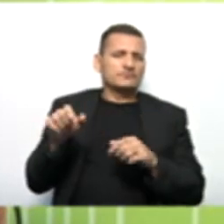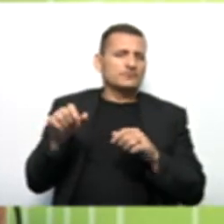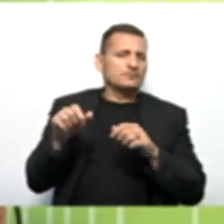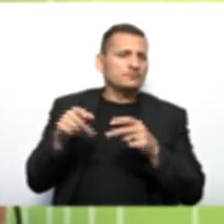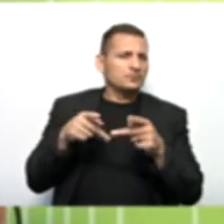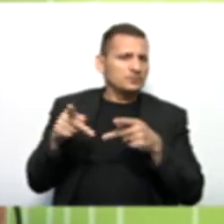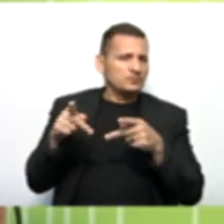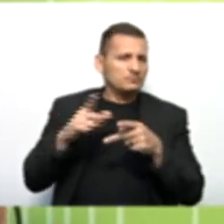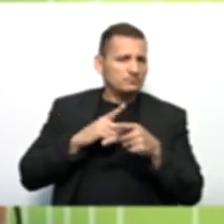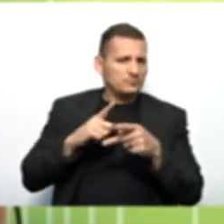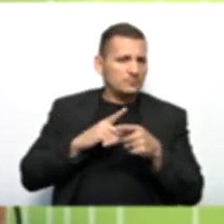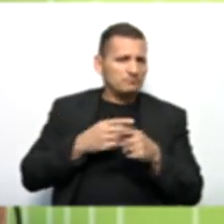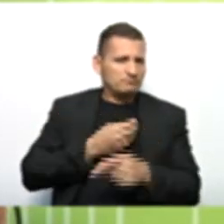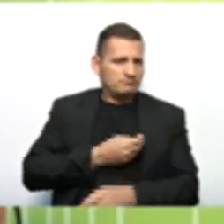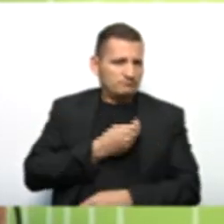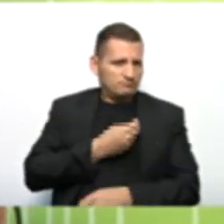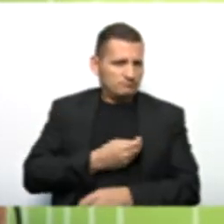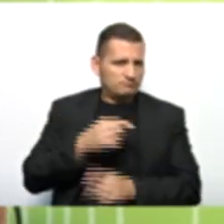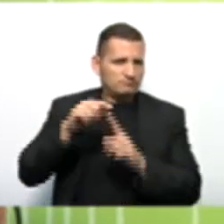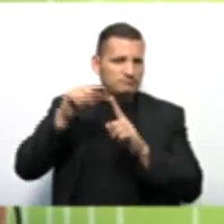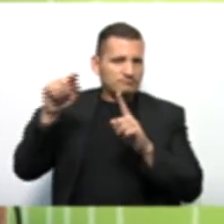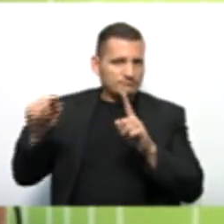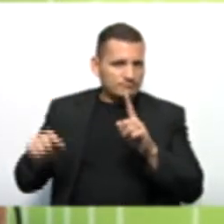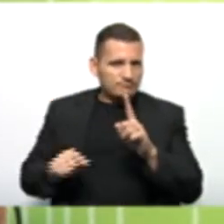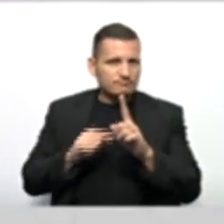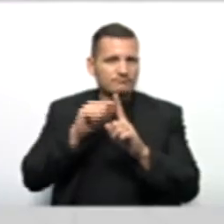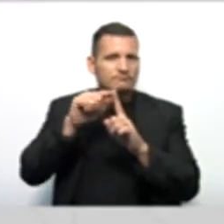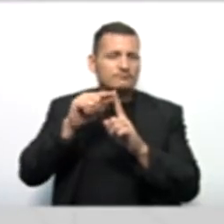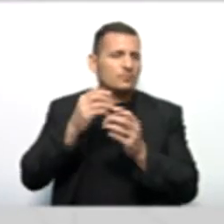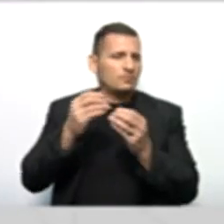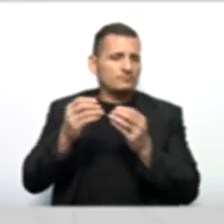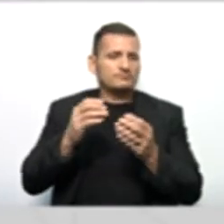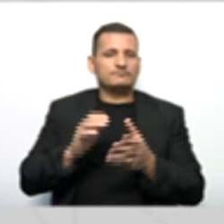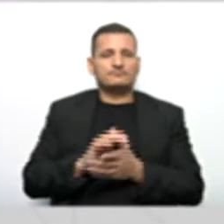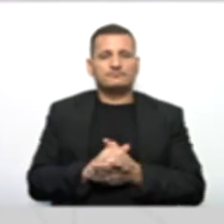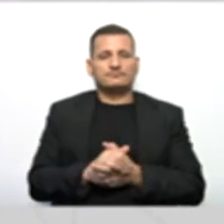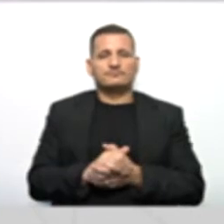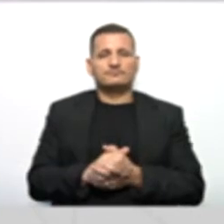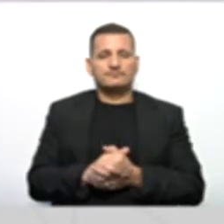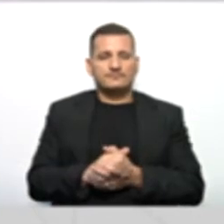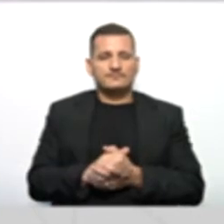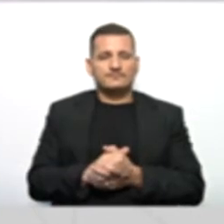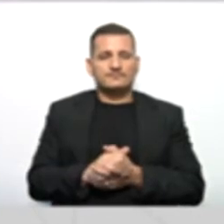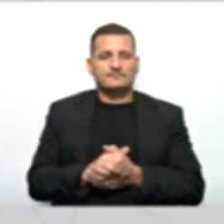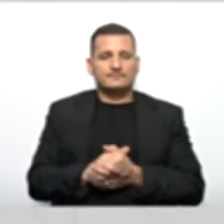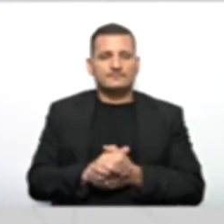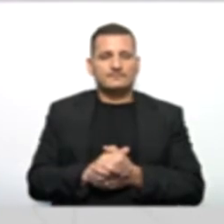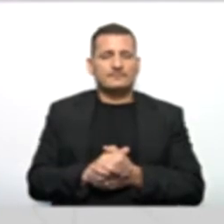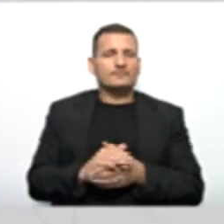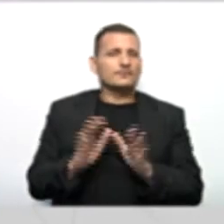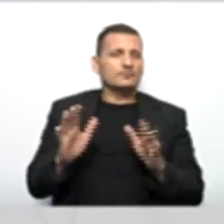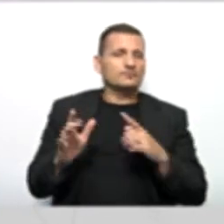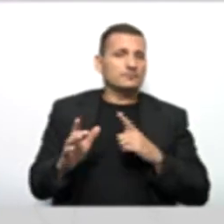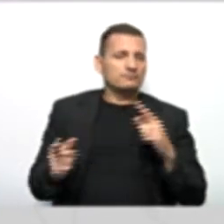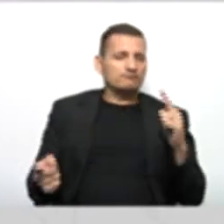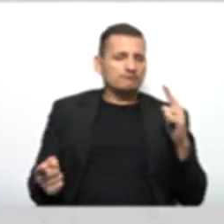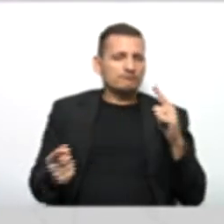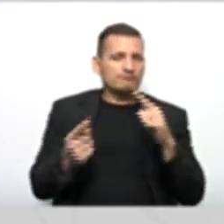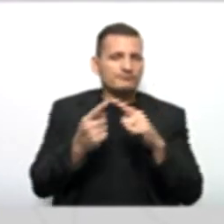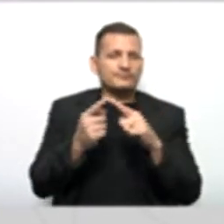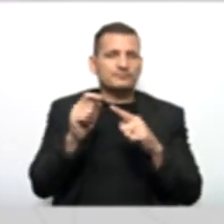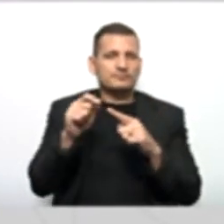de um projeto? Né? Bora dar uma olhada aqui no slide, gente. Olha só, está diretamente ligado